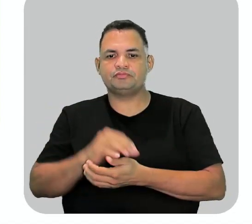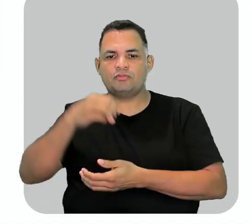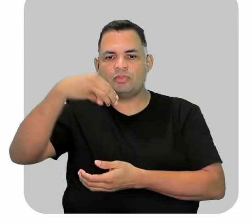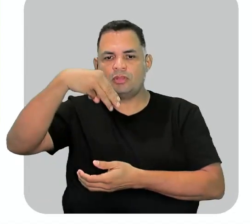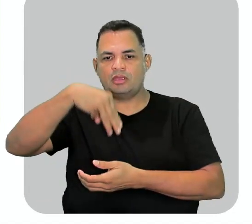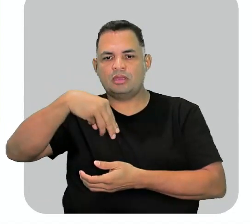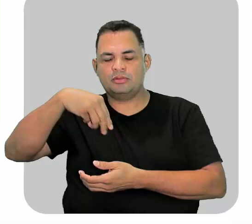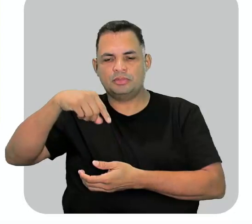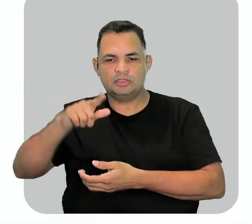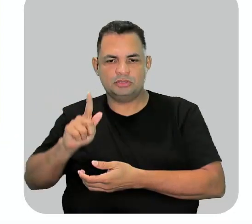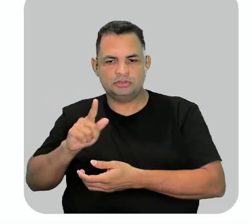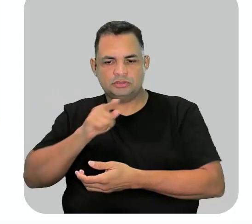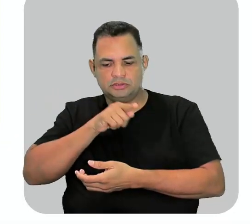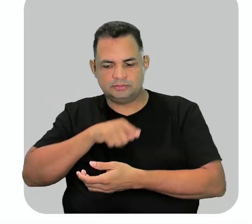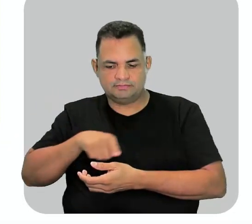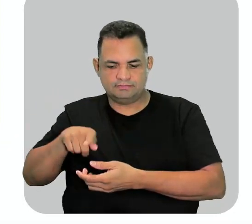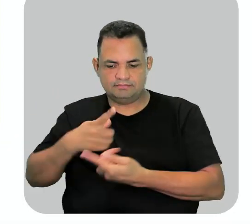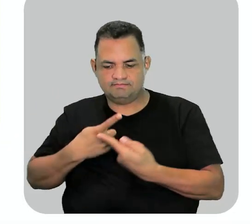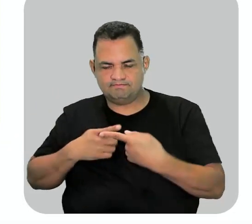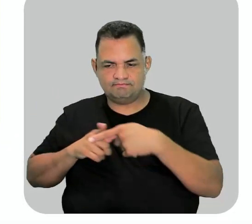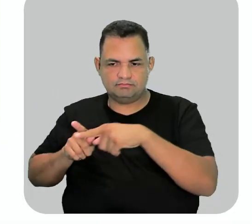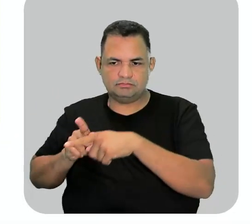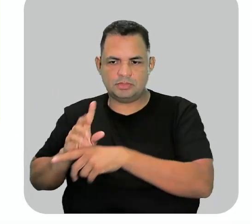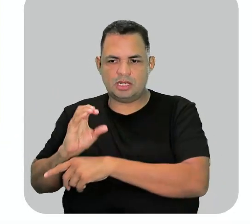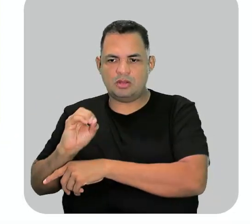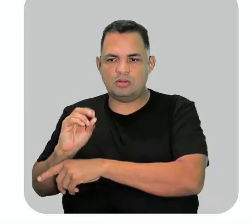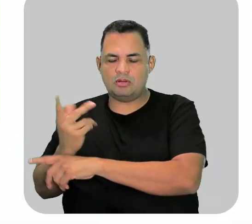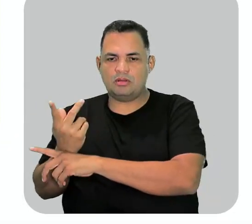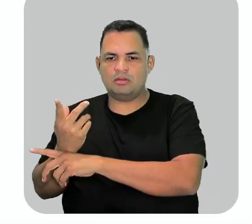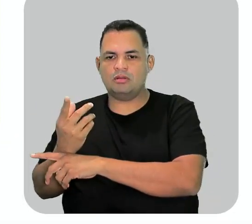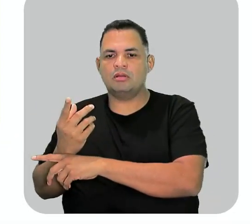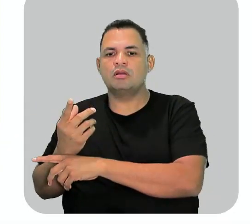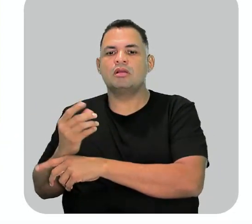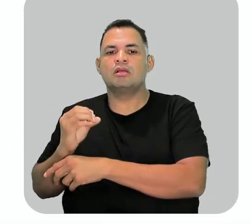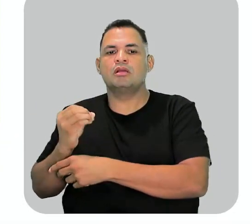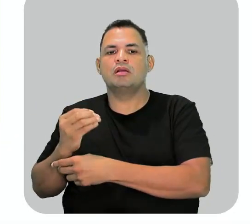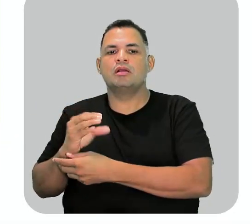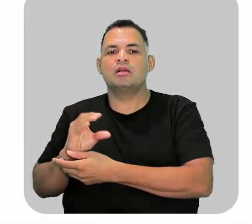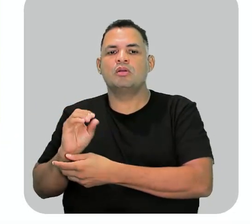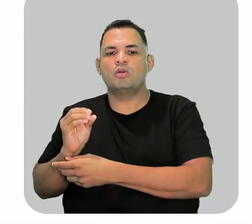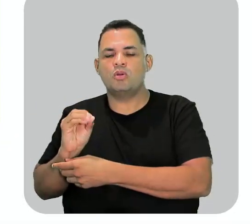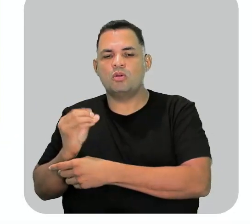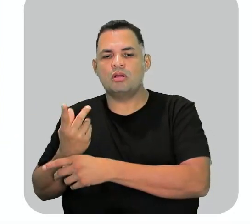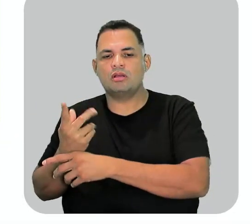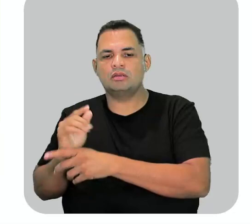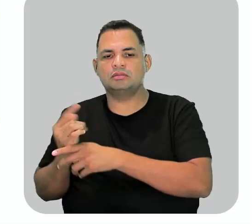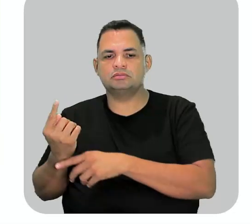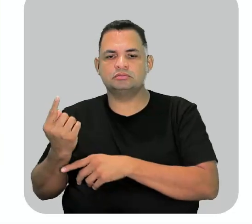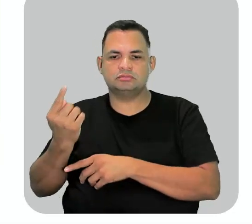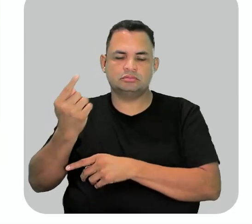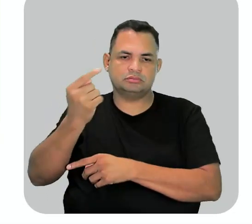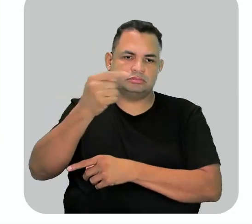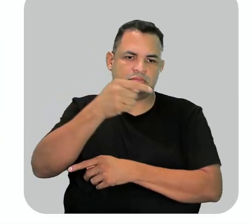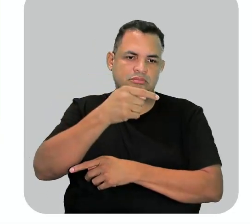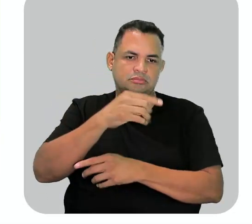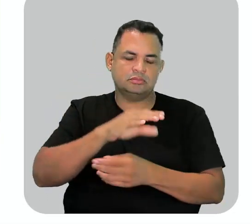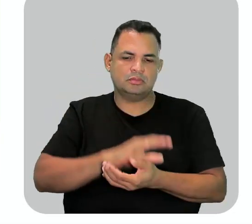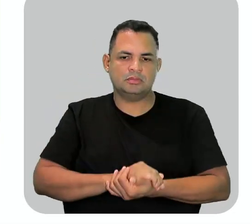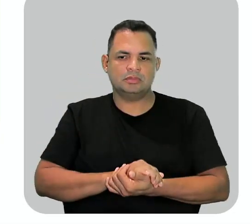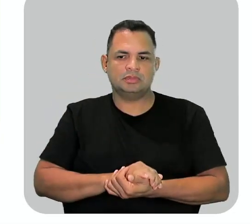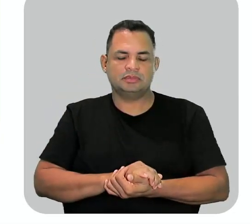magnésio vai atacar a hidroxila, e esse hidrogênio vai vir e vai se ligar aqui ao